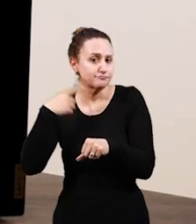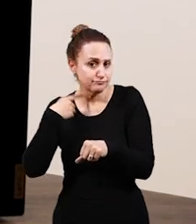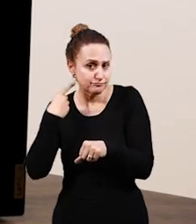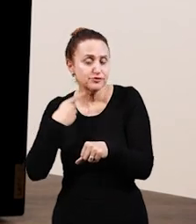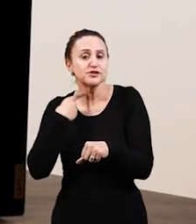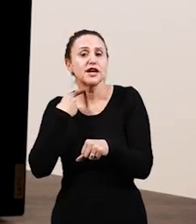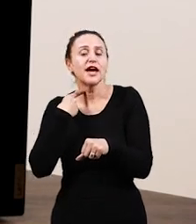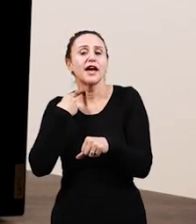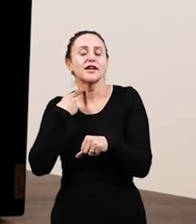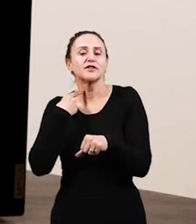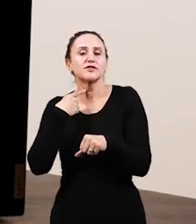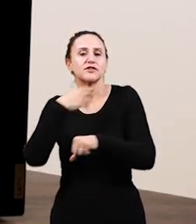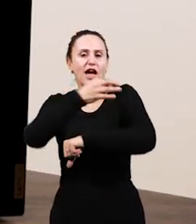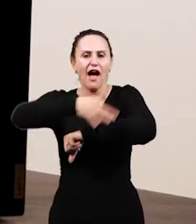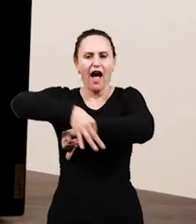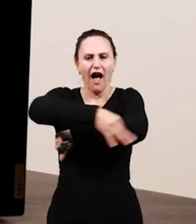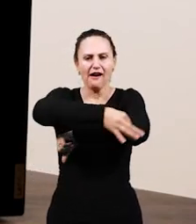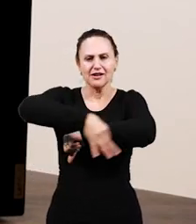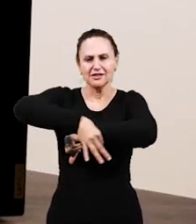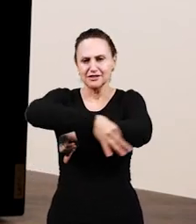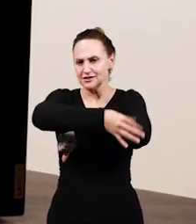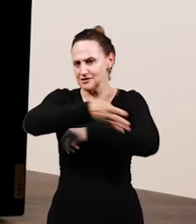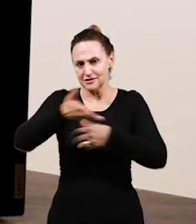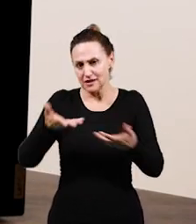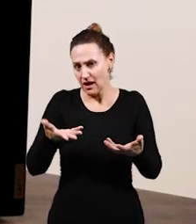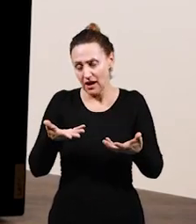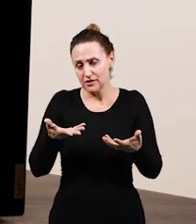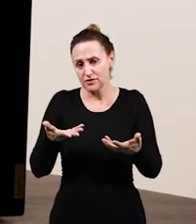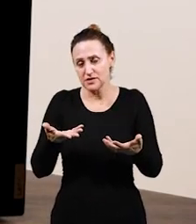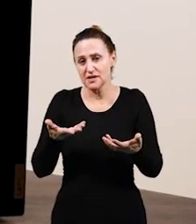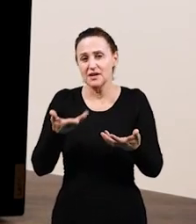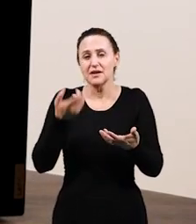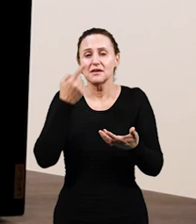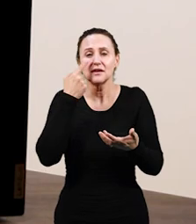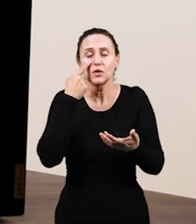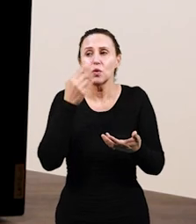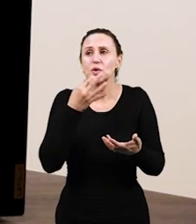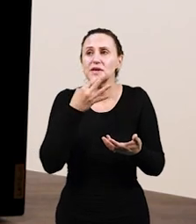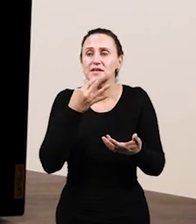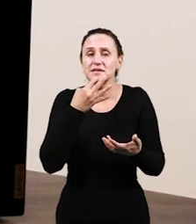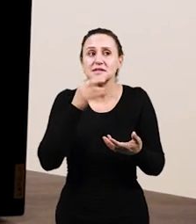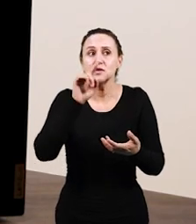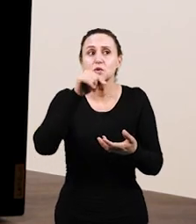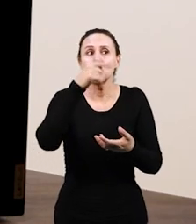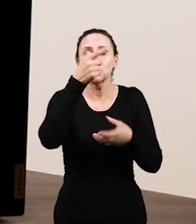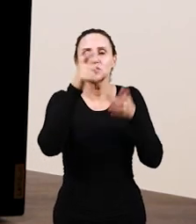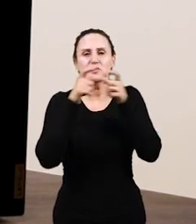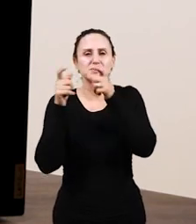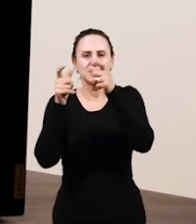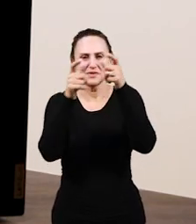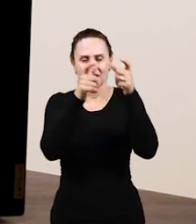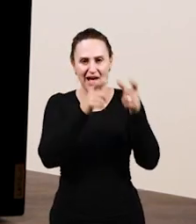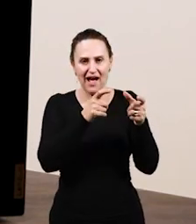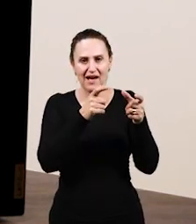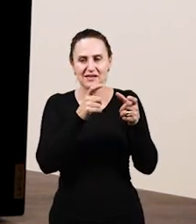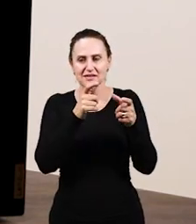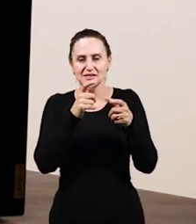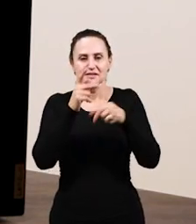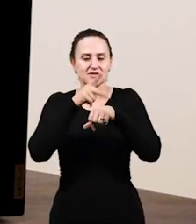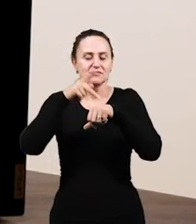advogados Arquitetos bom né gente que saía do país e estudar fora e voltava